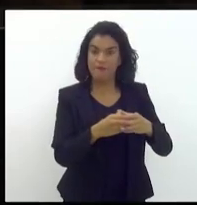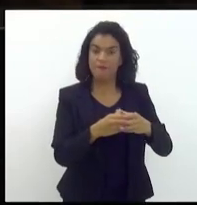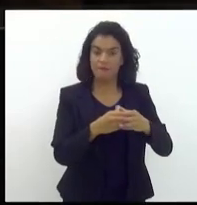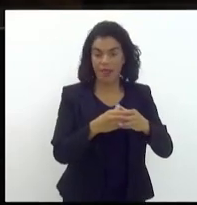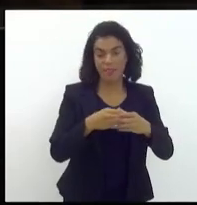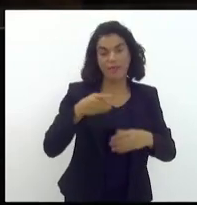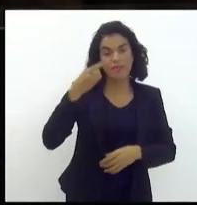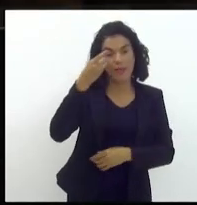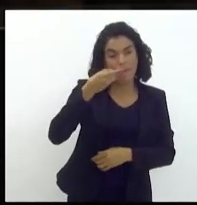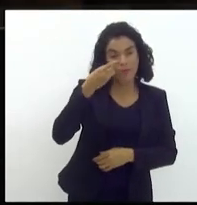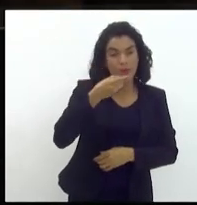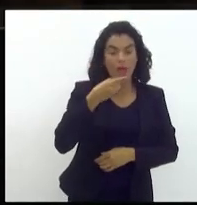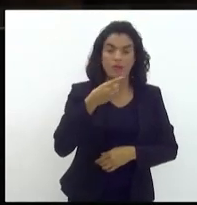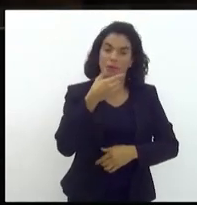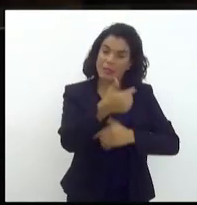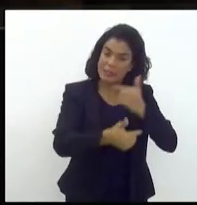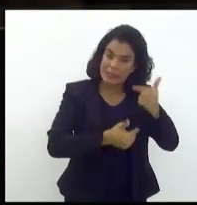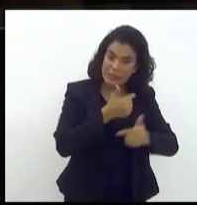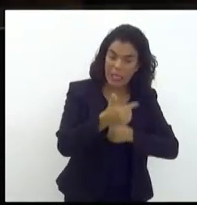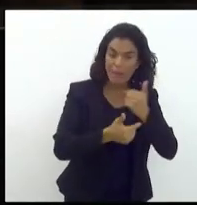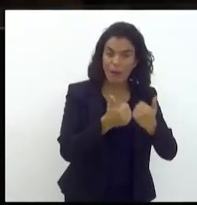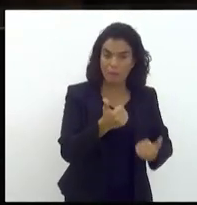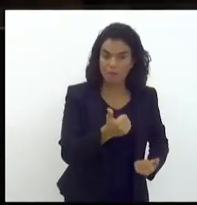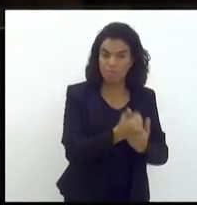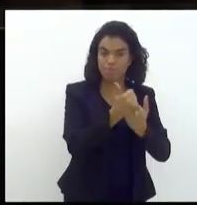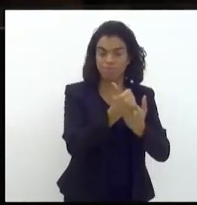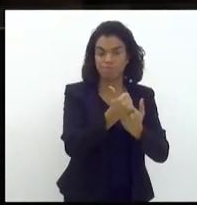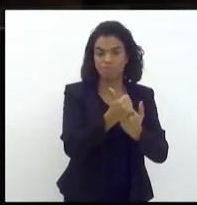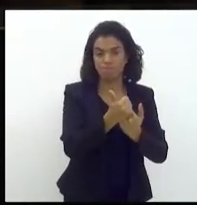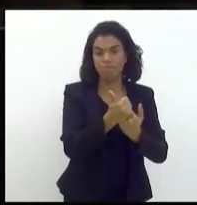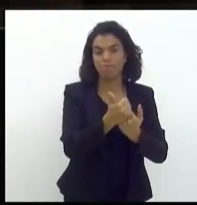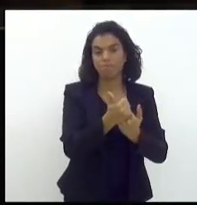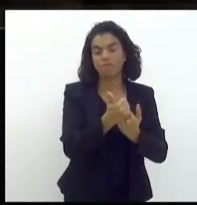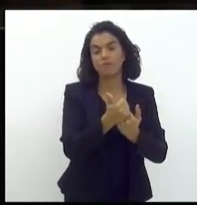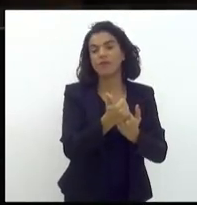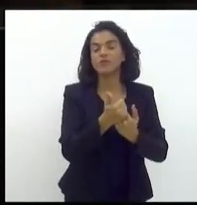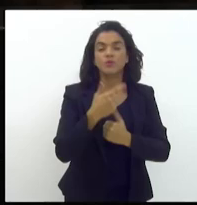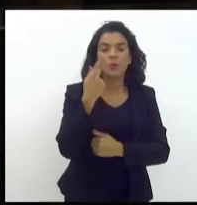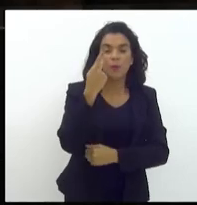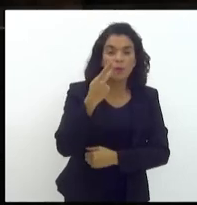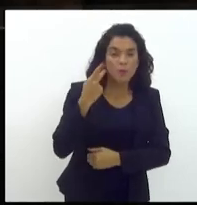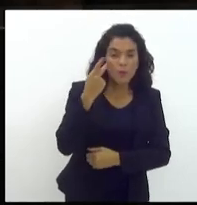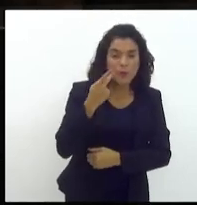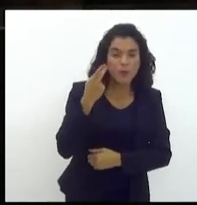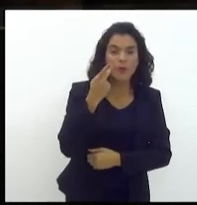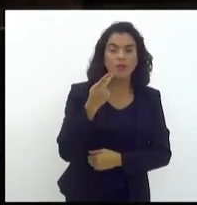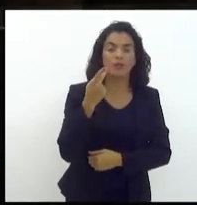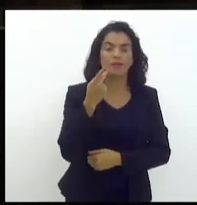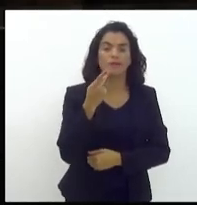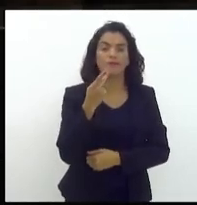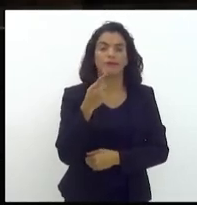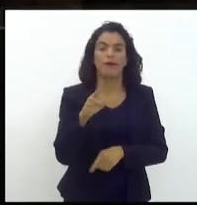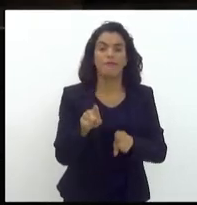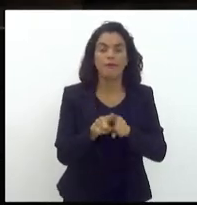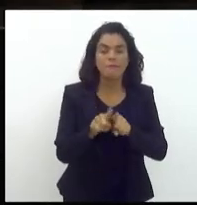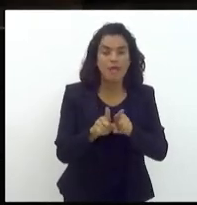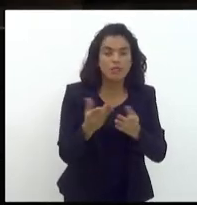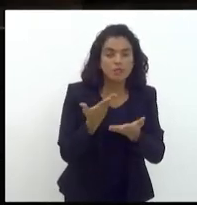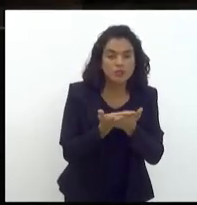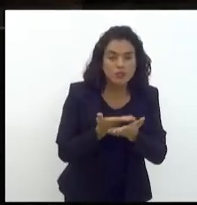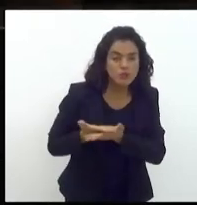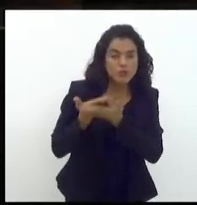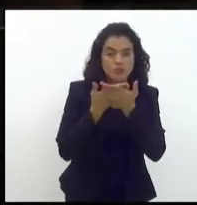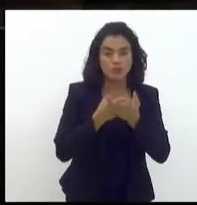vai se integrar a favor de uma política de logística de